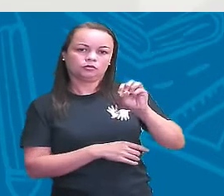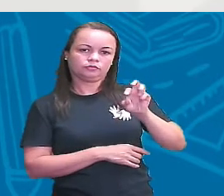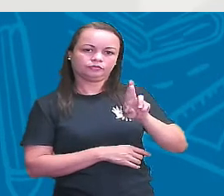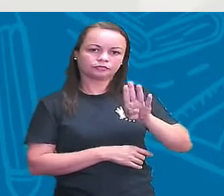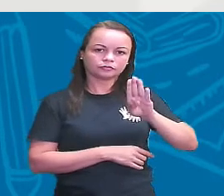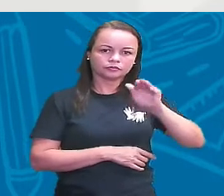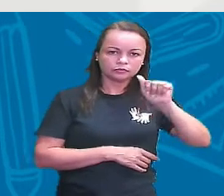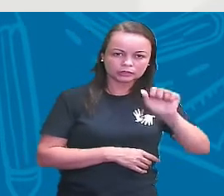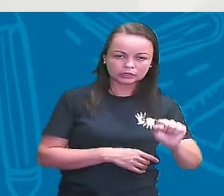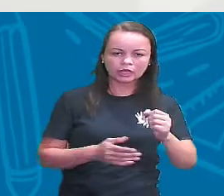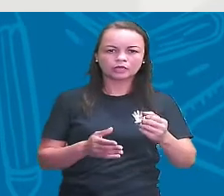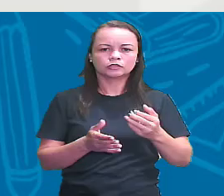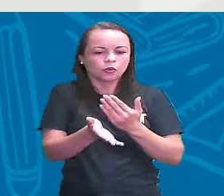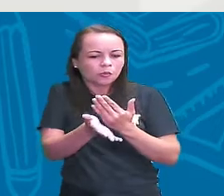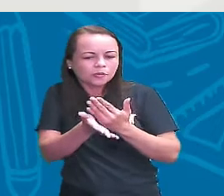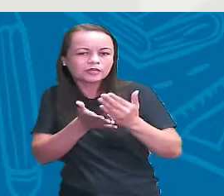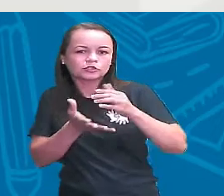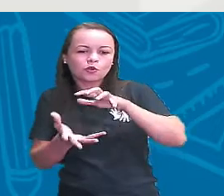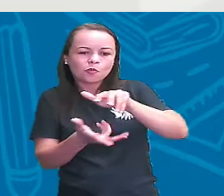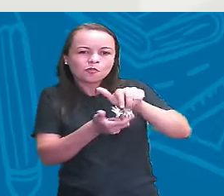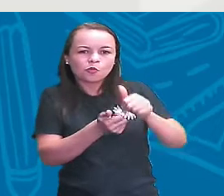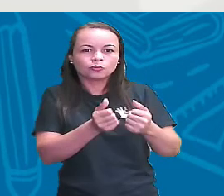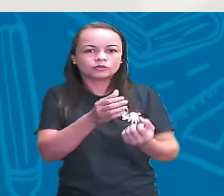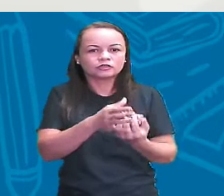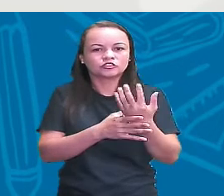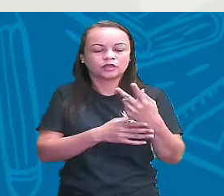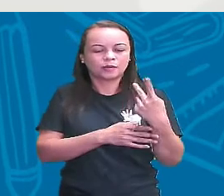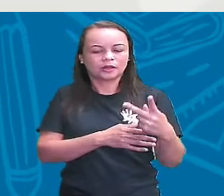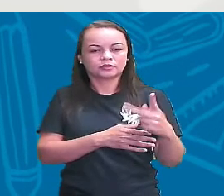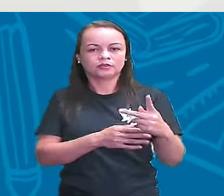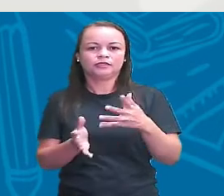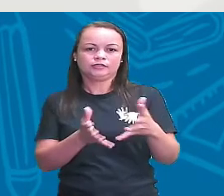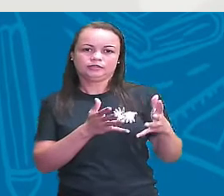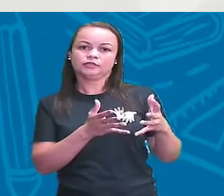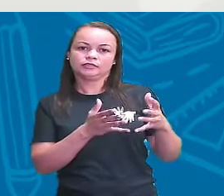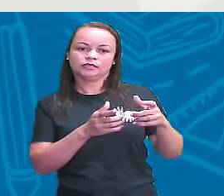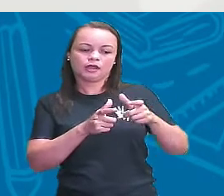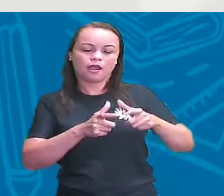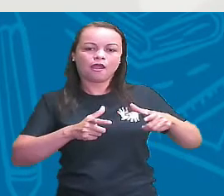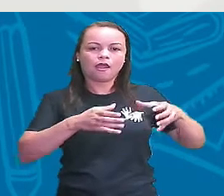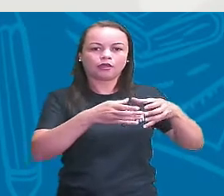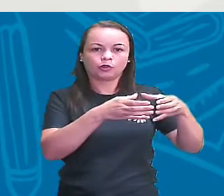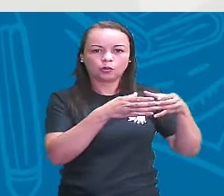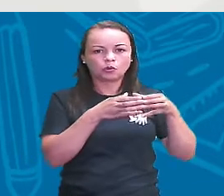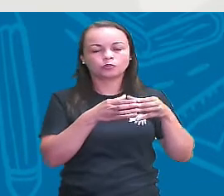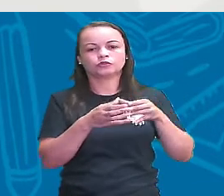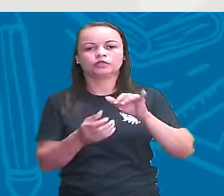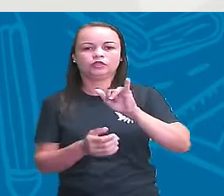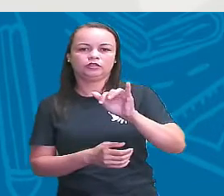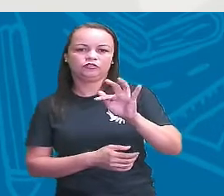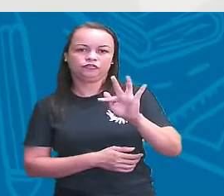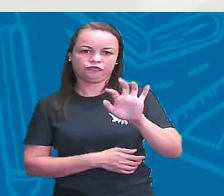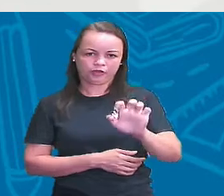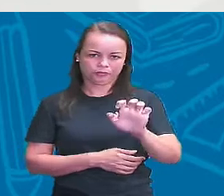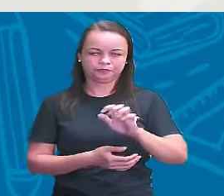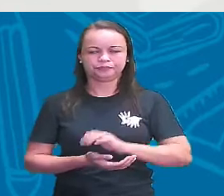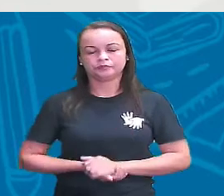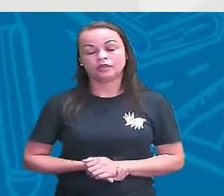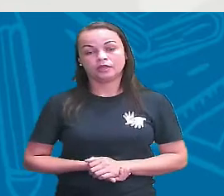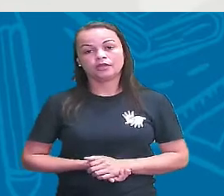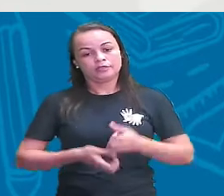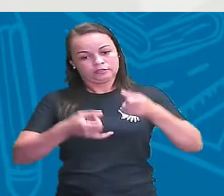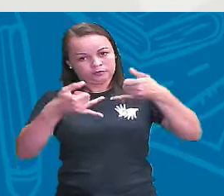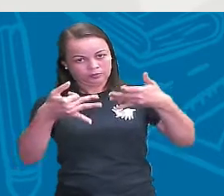mundo começou a existir a partir dessa cidade, a partir desse reino de Ifé, certo? Então, falando isso, né, dito